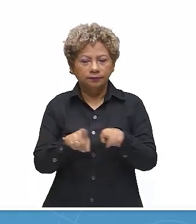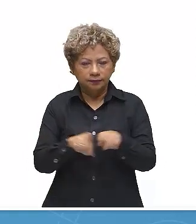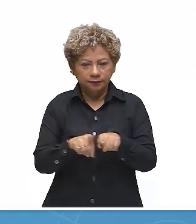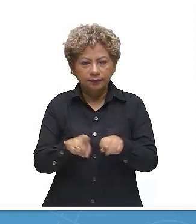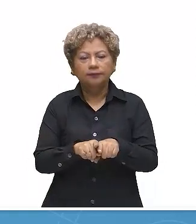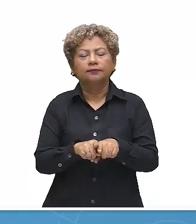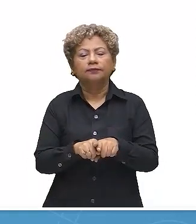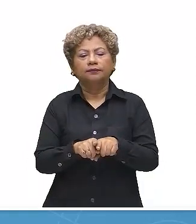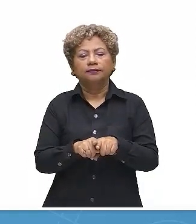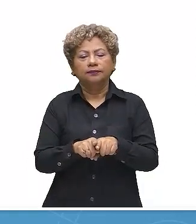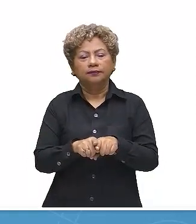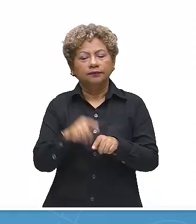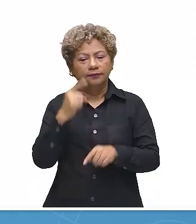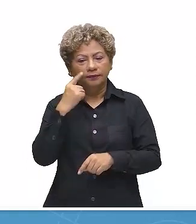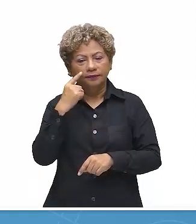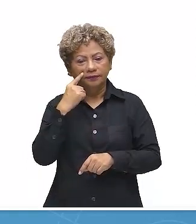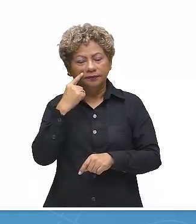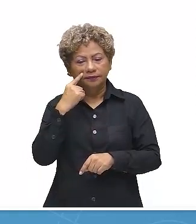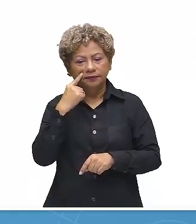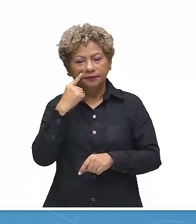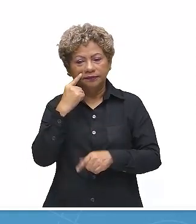cheio pela metade.